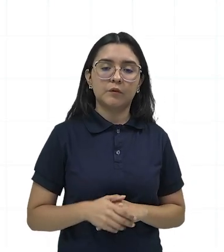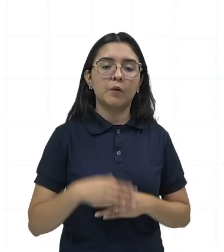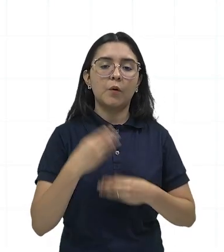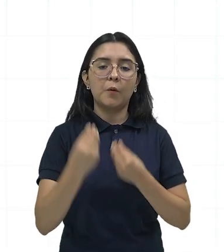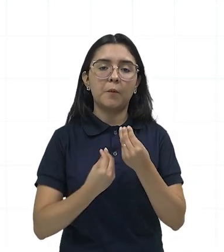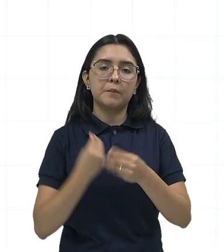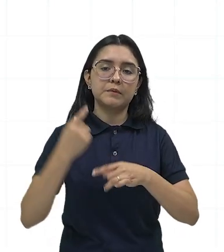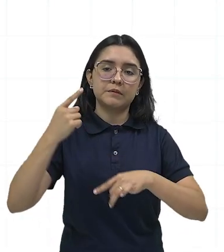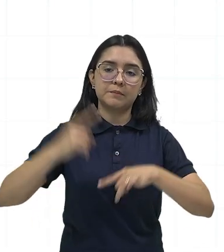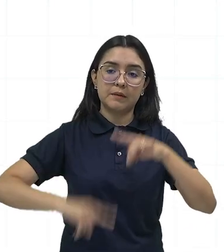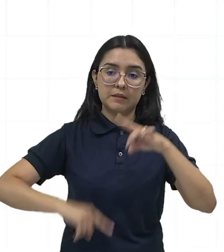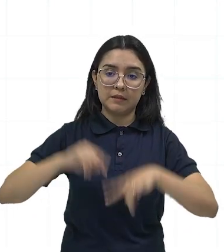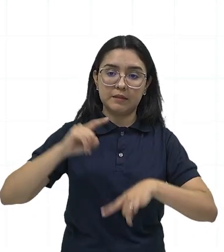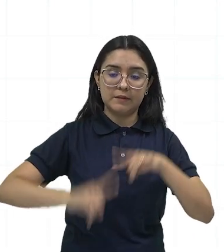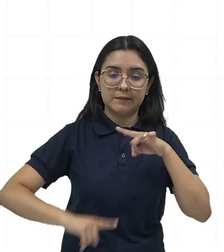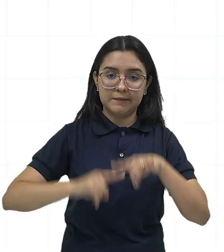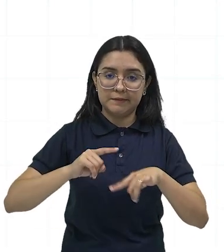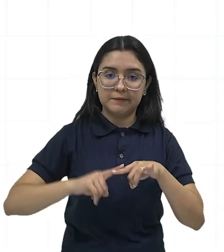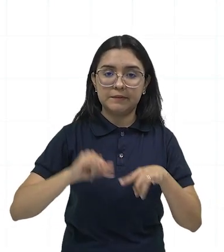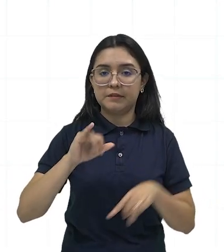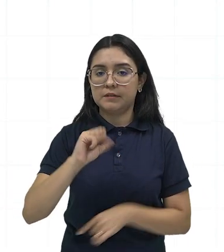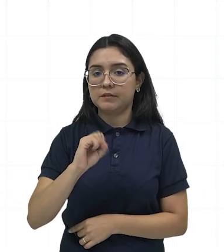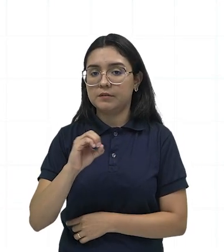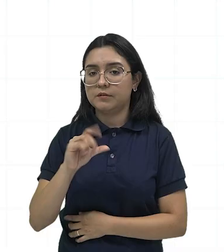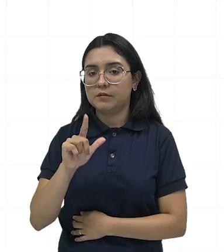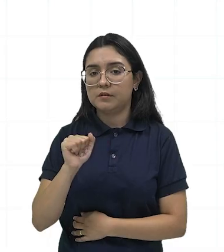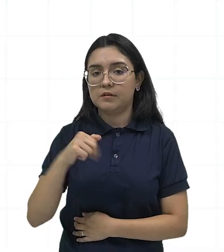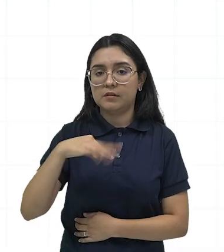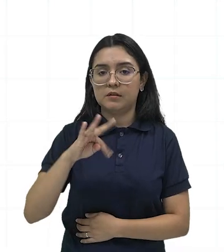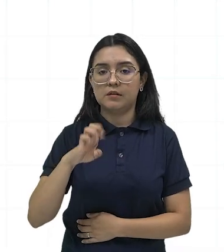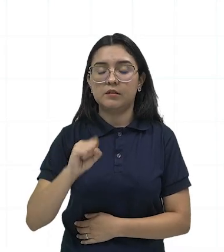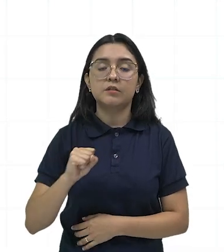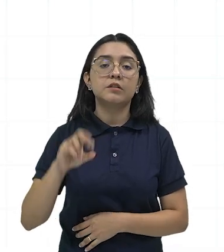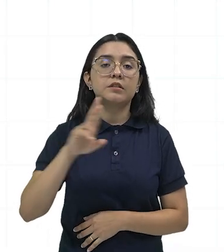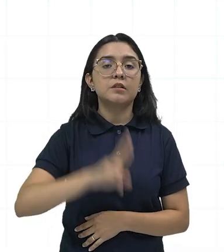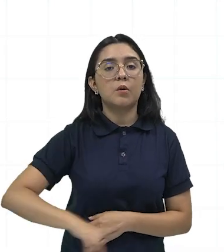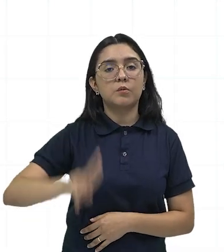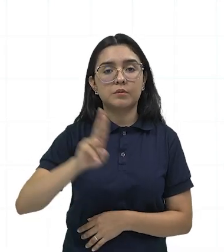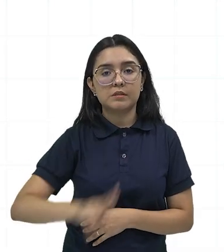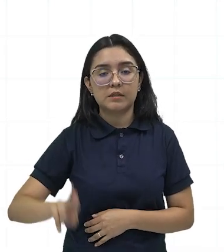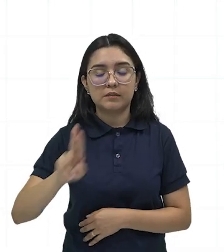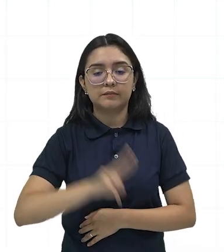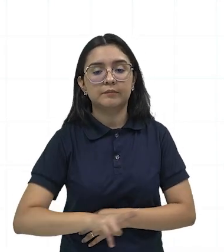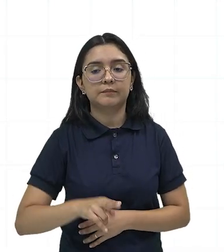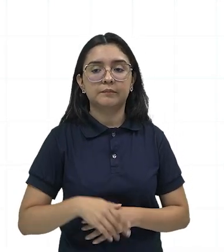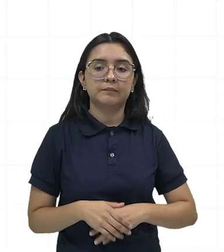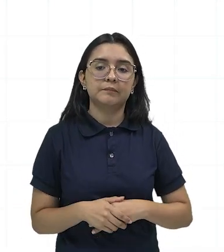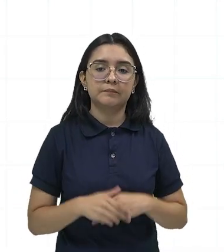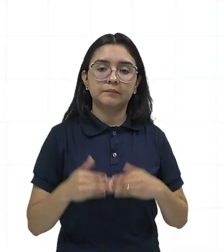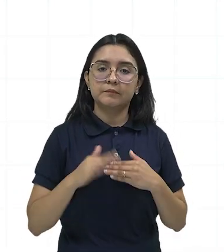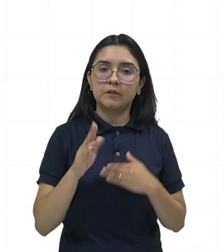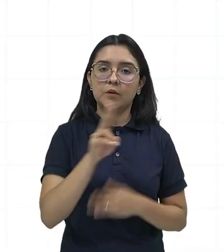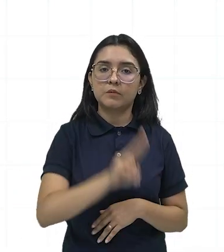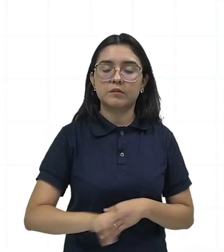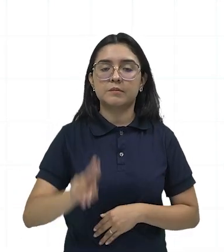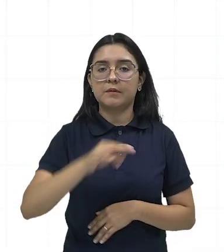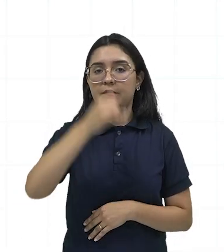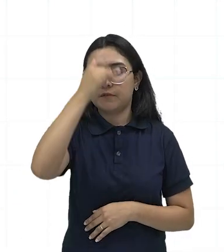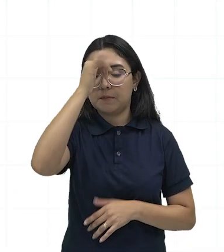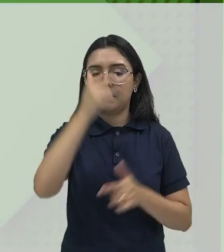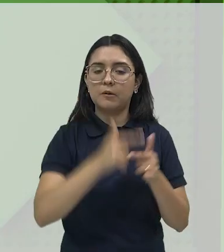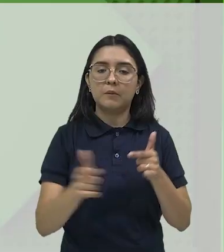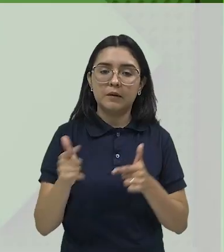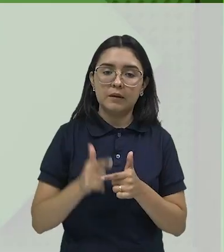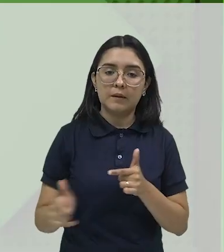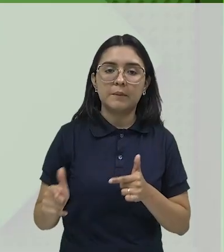que esses materiais isolantes eles são utilizados, né? Então, são bastante utilizados para evitar